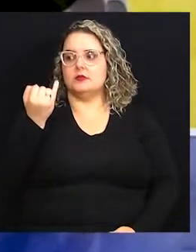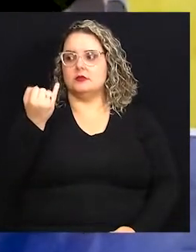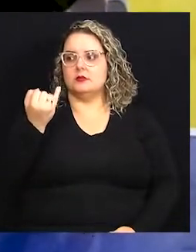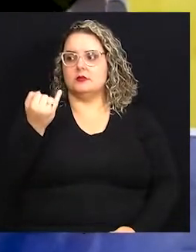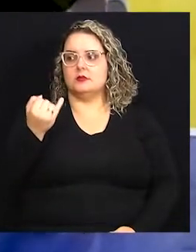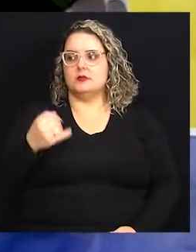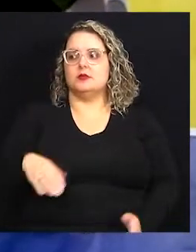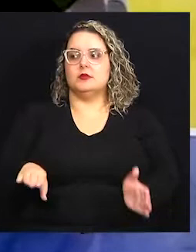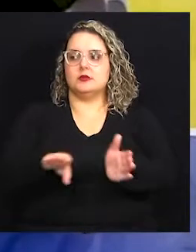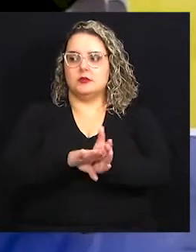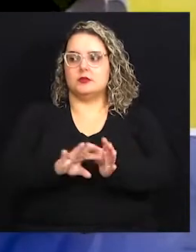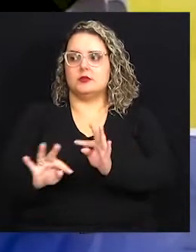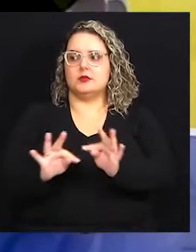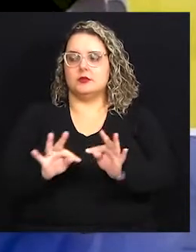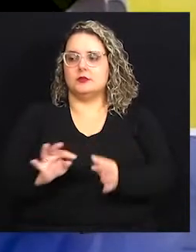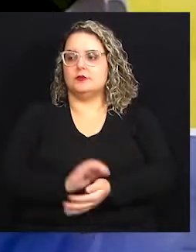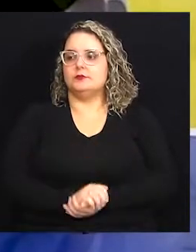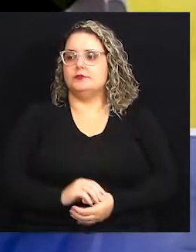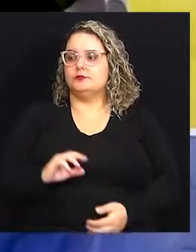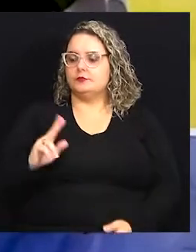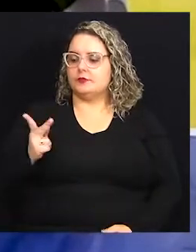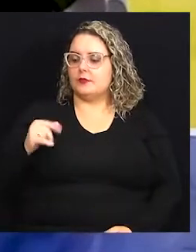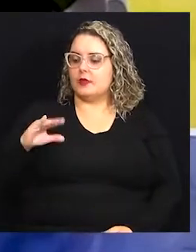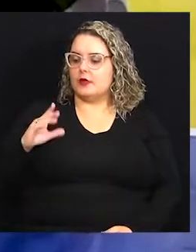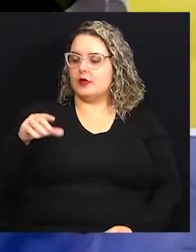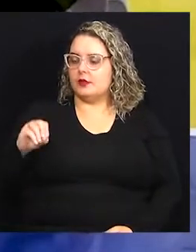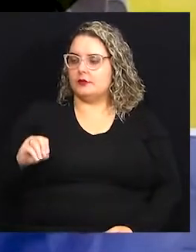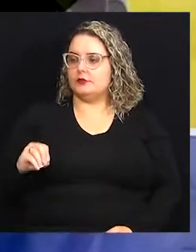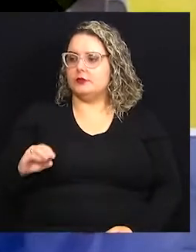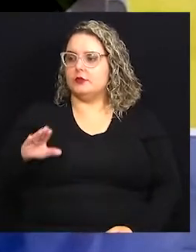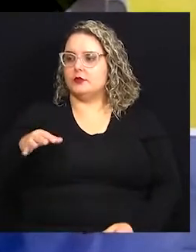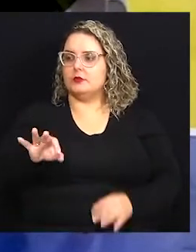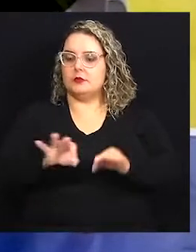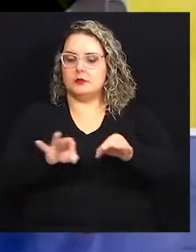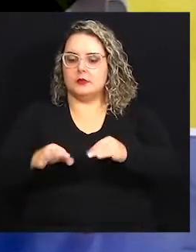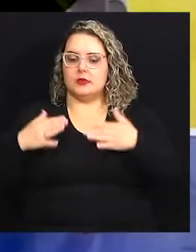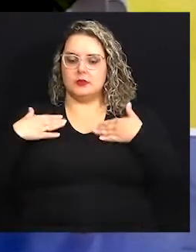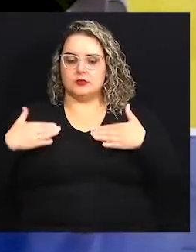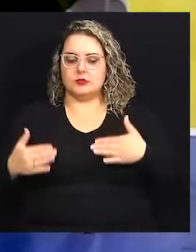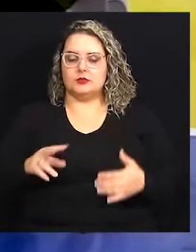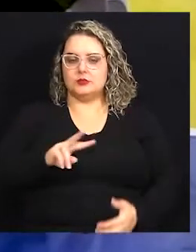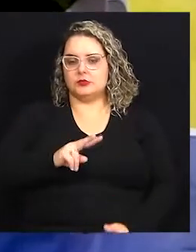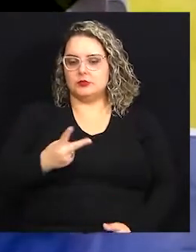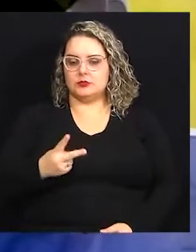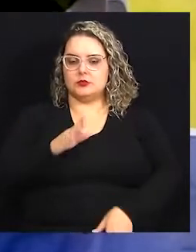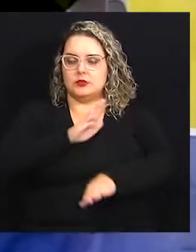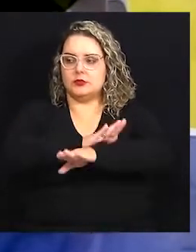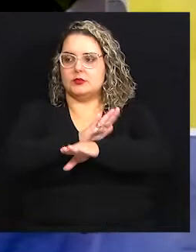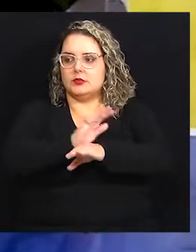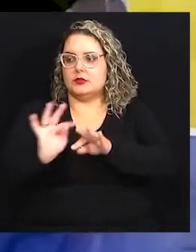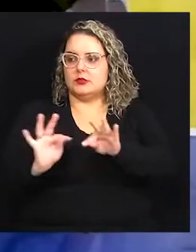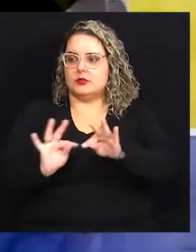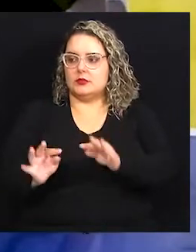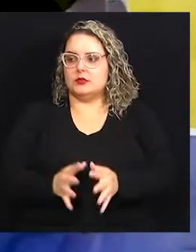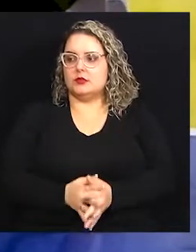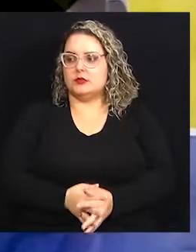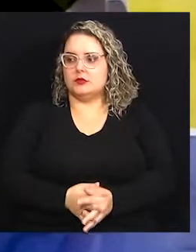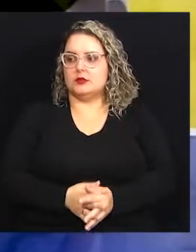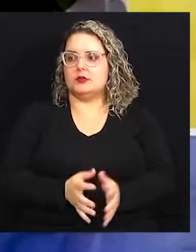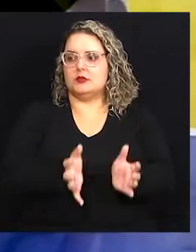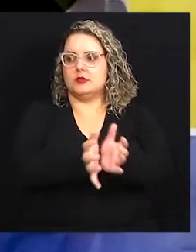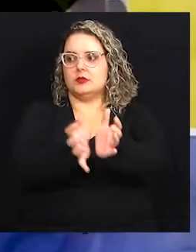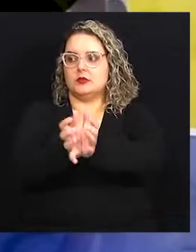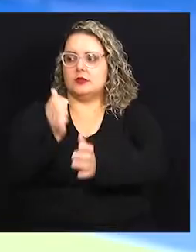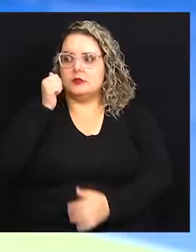para que eu chegasse a ser o técnico. Ô Chicão, quando você foi preparador físico e essa transição para auxiliar técnico, sempre em equipes